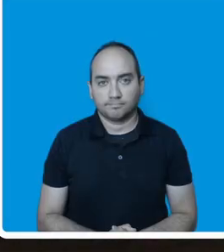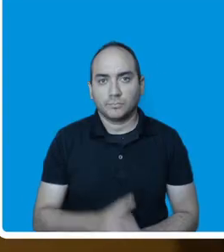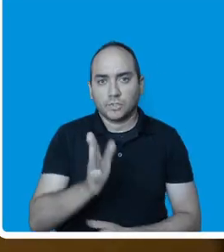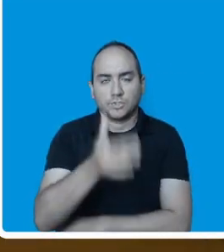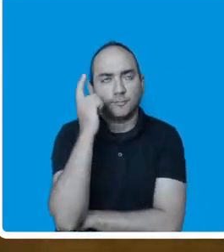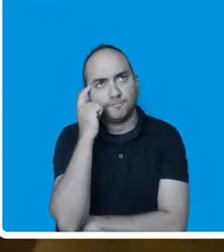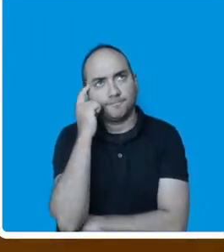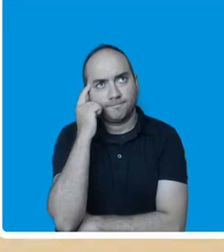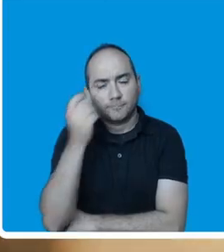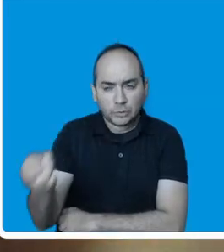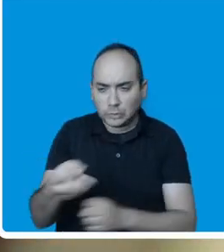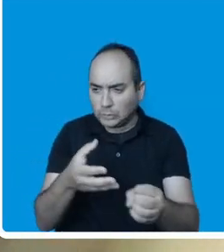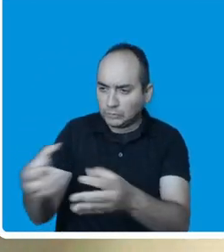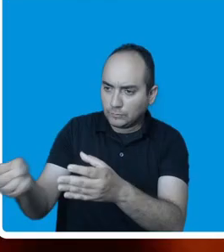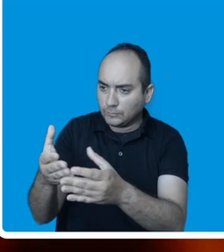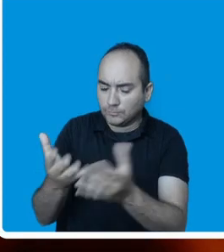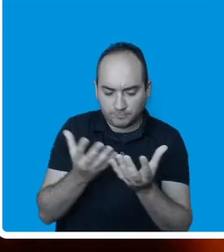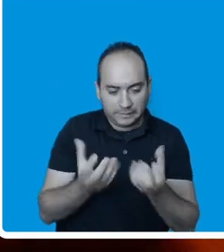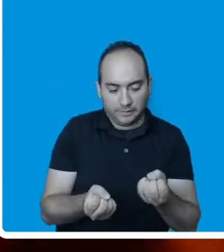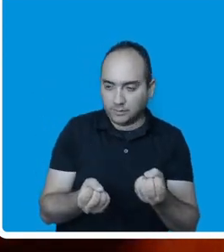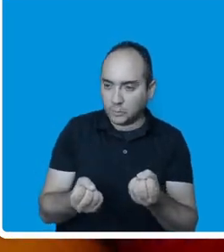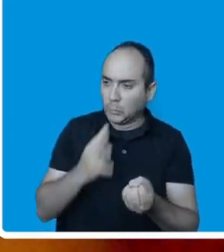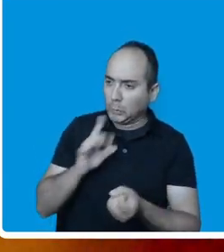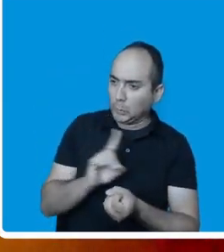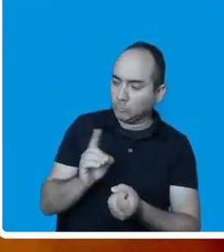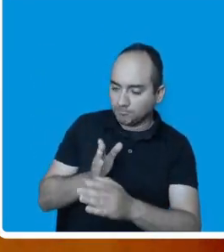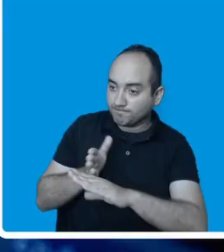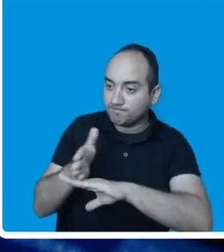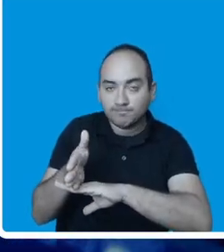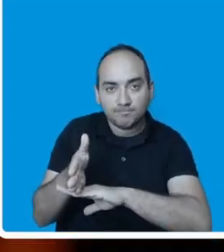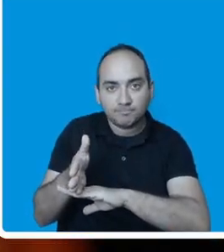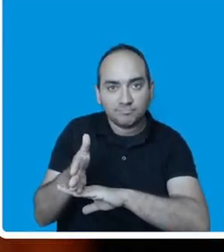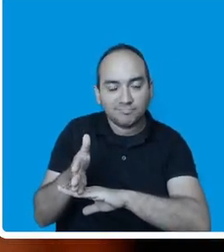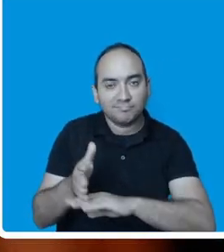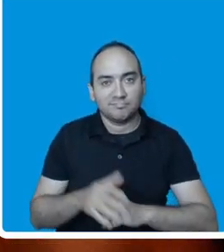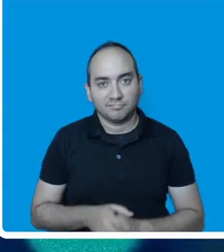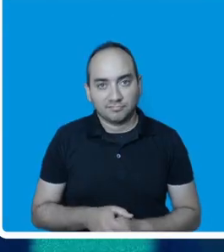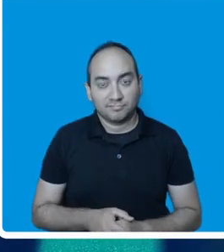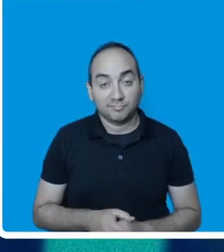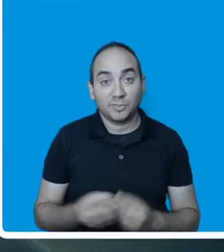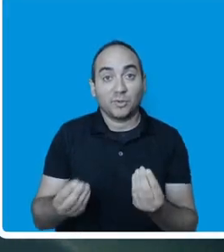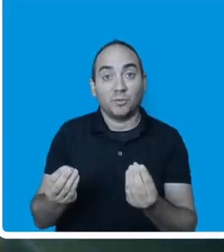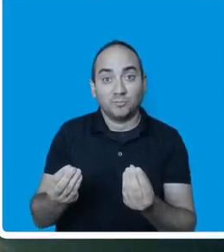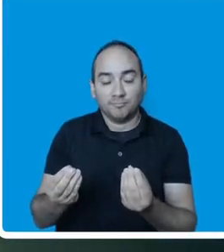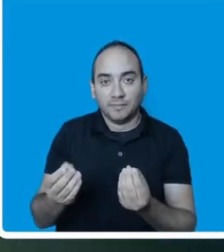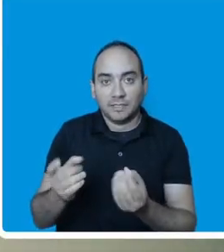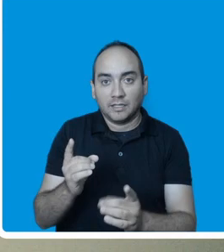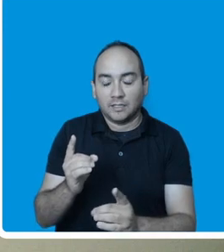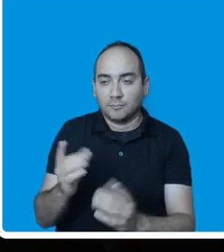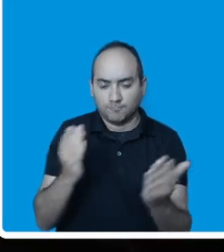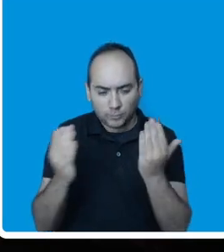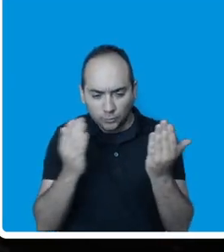NO BRASIL Pensou em se abrir para o novo, para o desconhecido e finalmente buscar